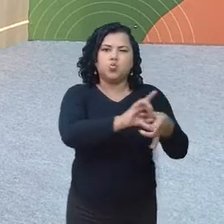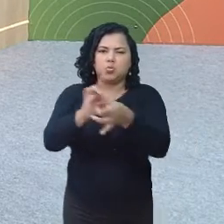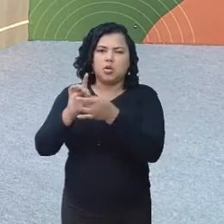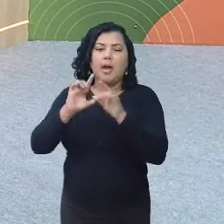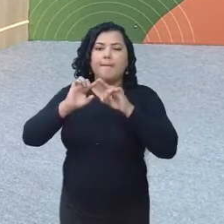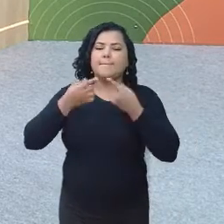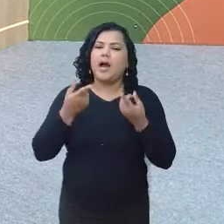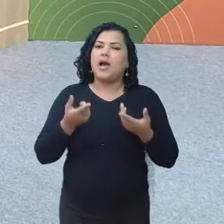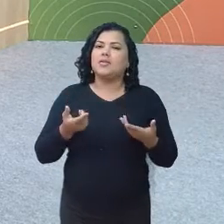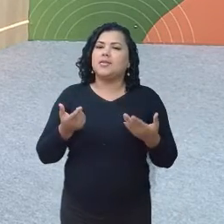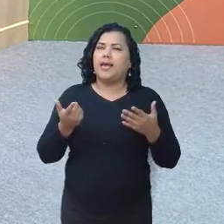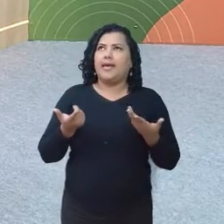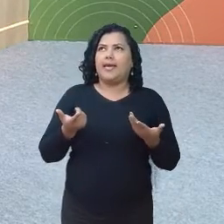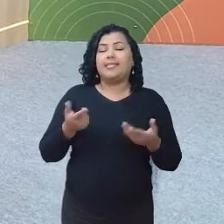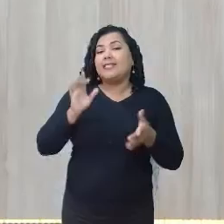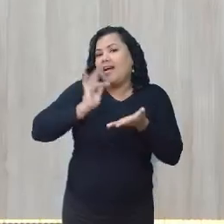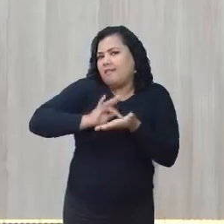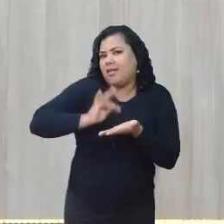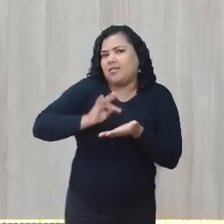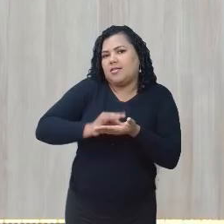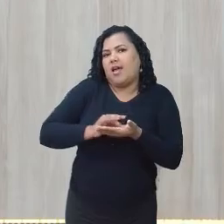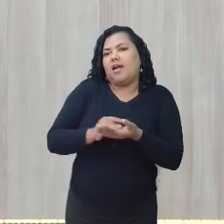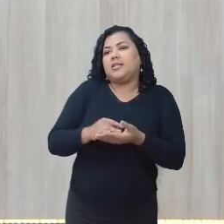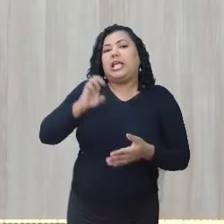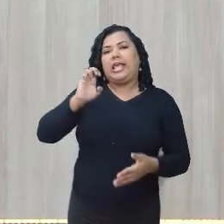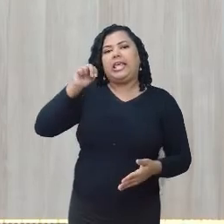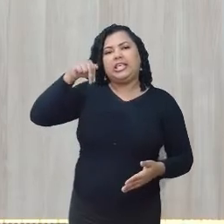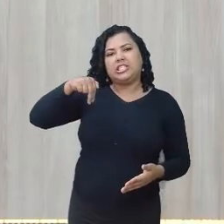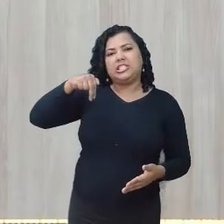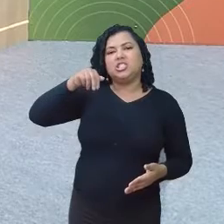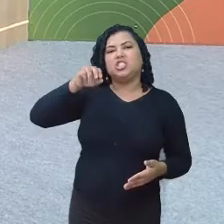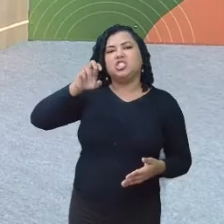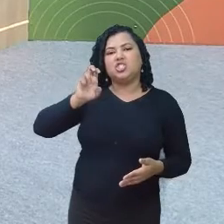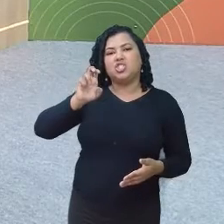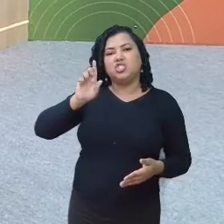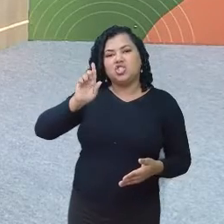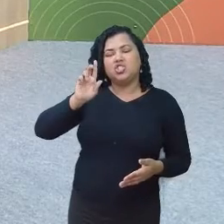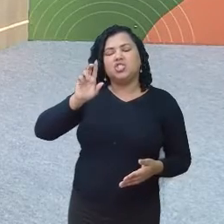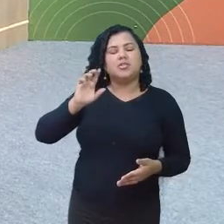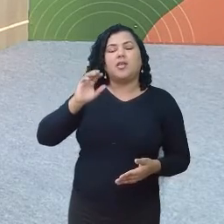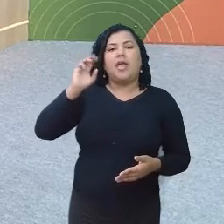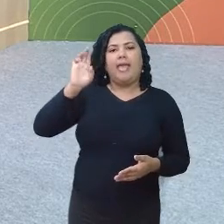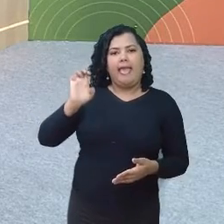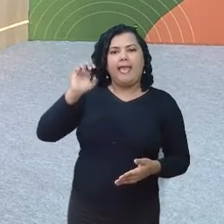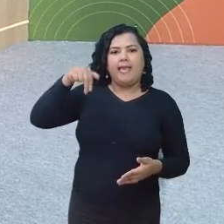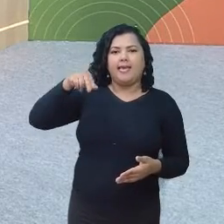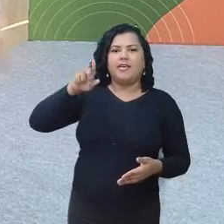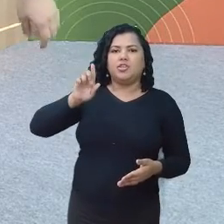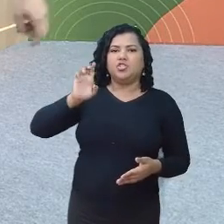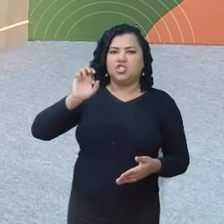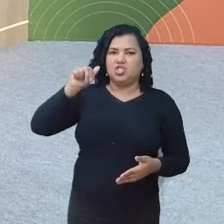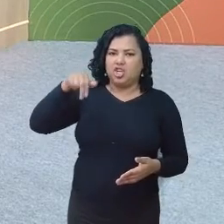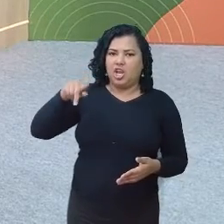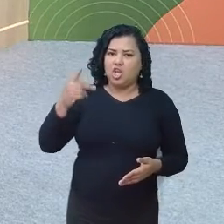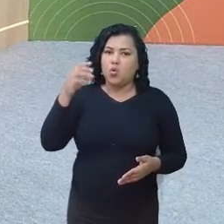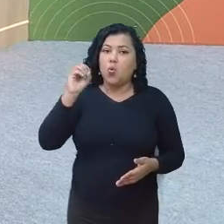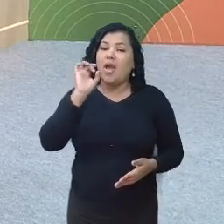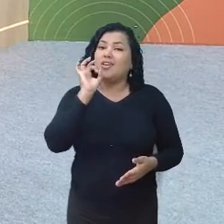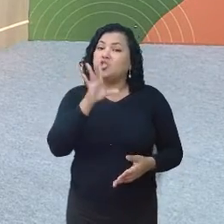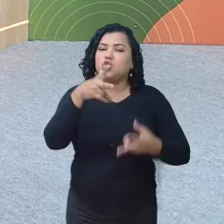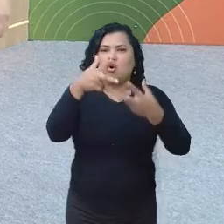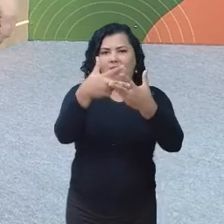O engenho é apenas essa engenhoca aqui, que nesse caso é movido a tração